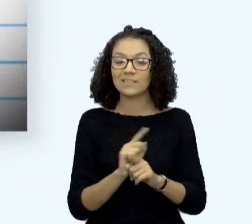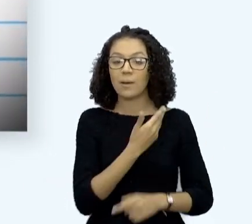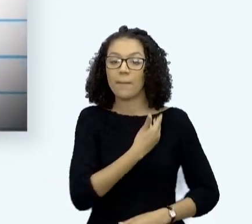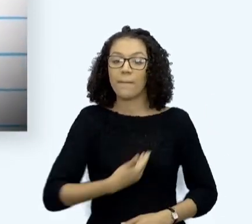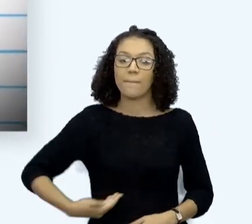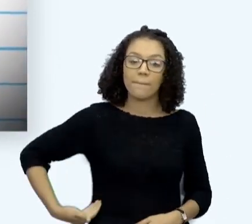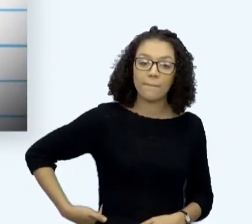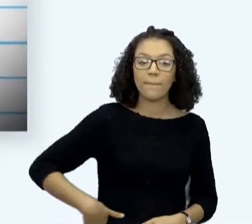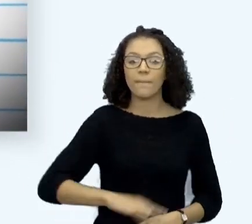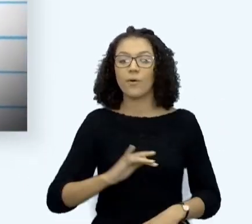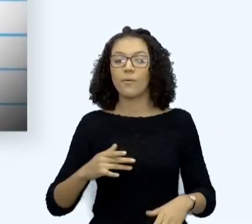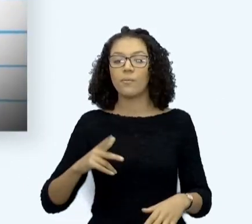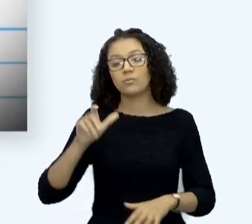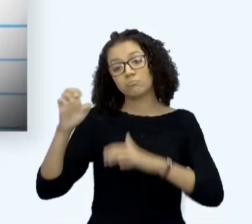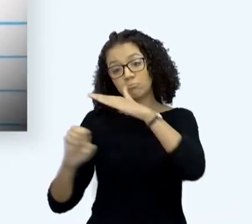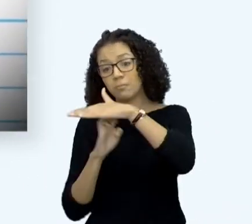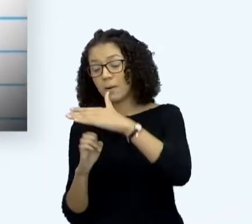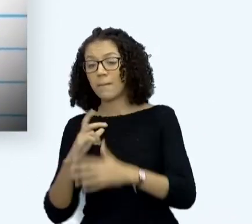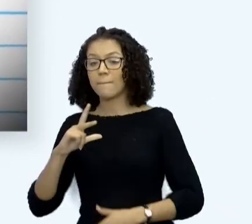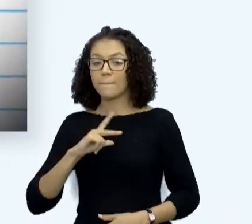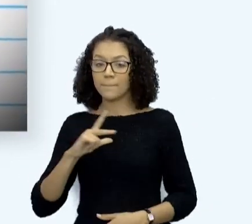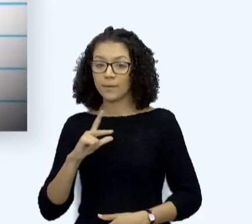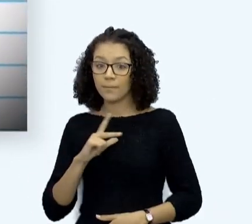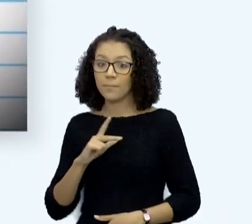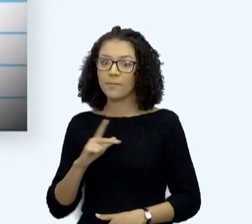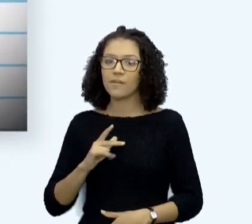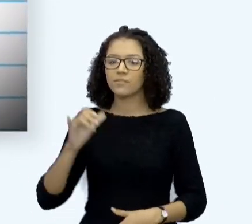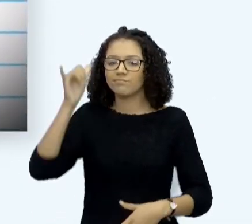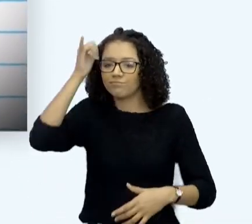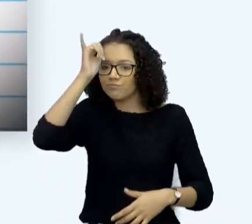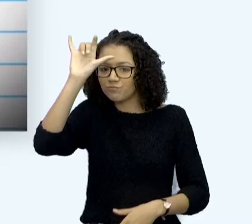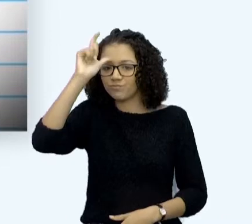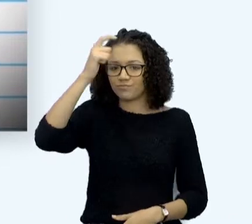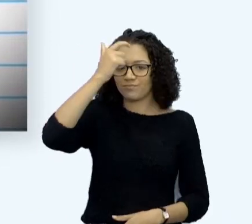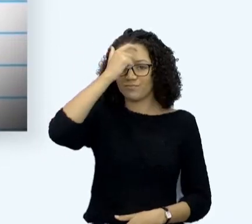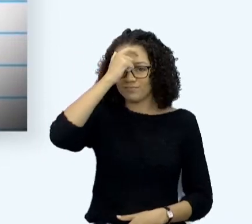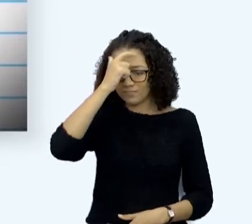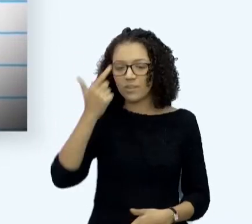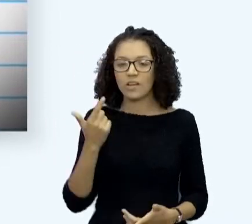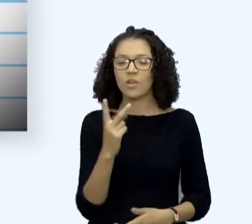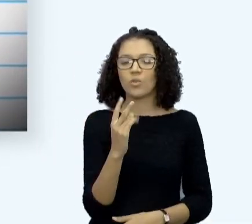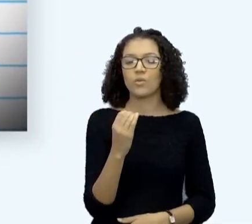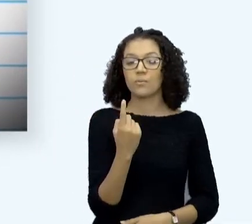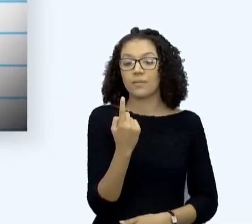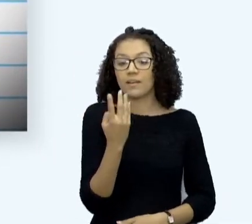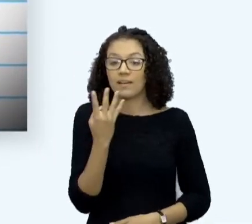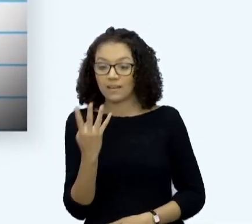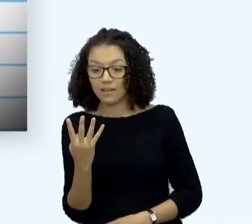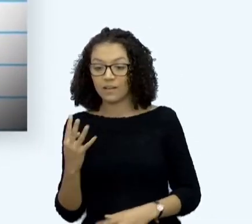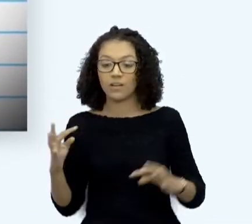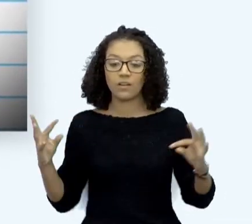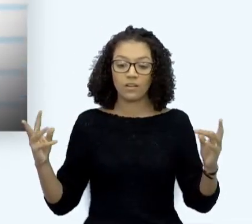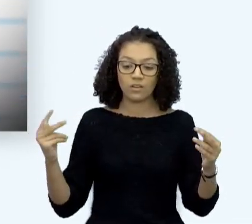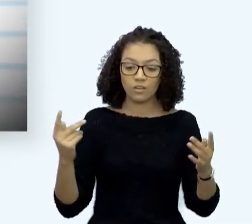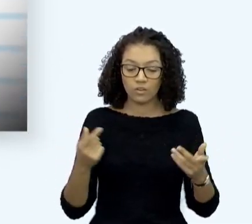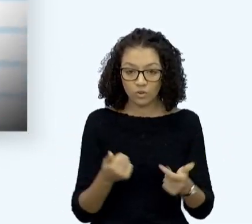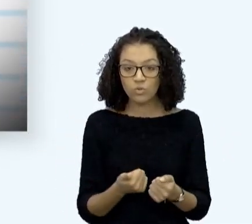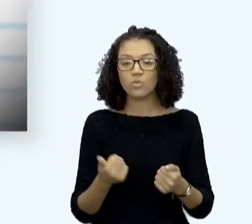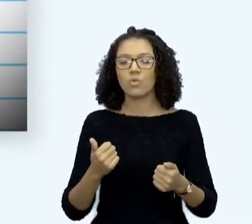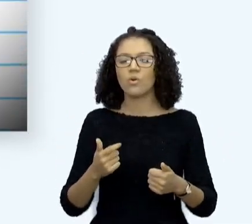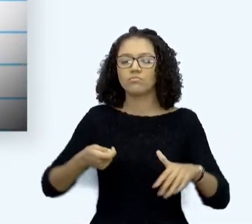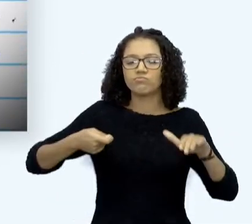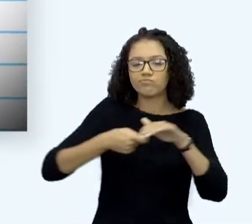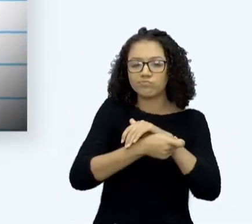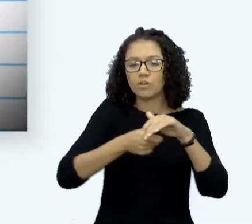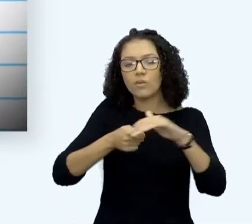é uma das metas a alcançar, principalmente nos países menos desenvolvidos. Em 2014, os investimentos em pesquisa e desenvolvimento no